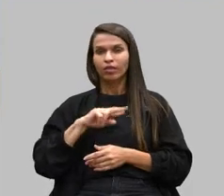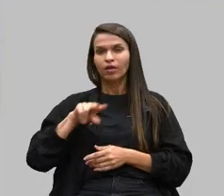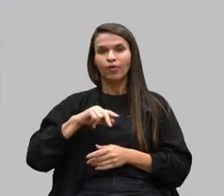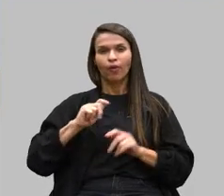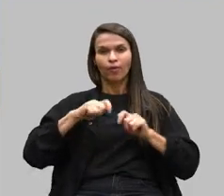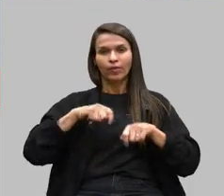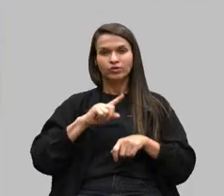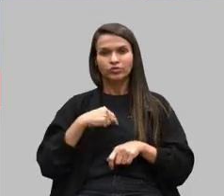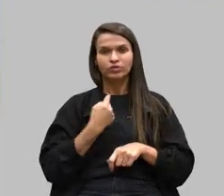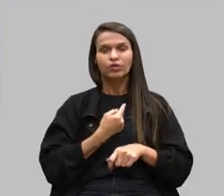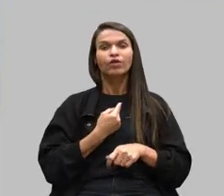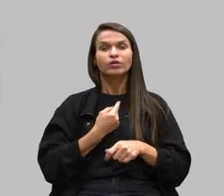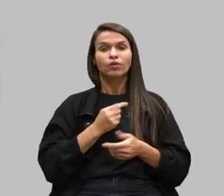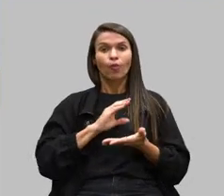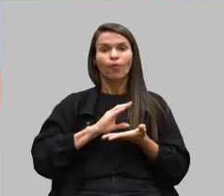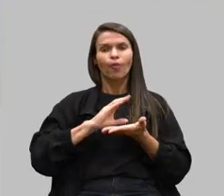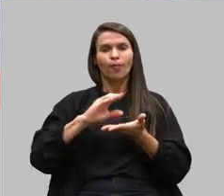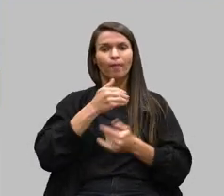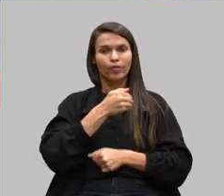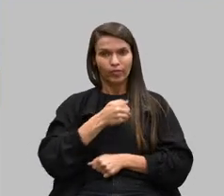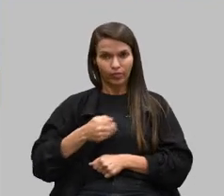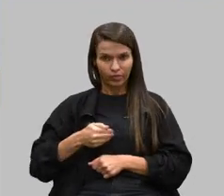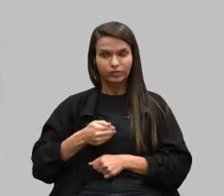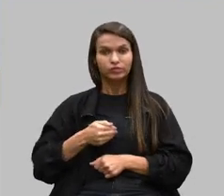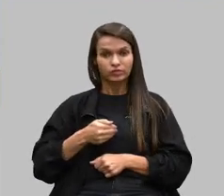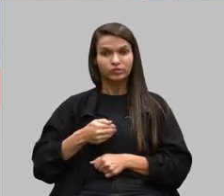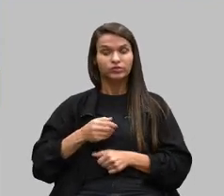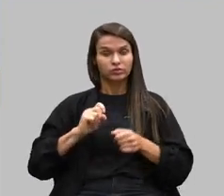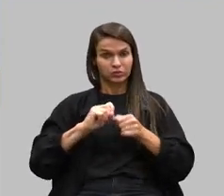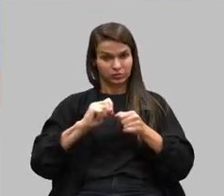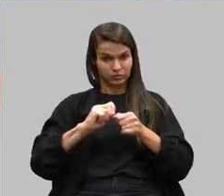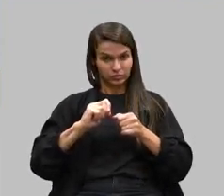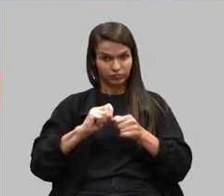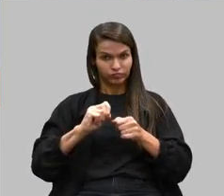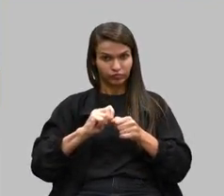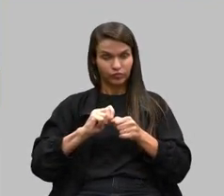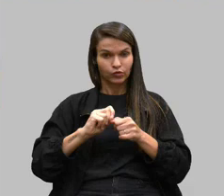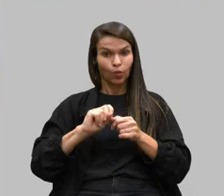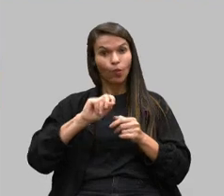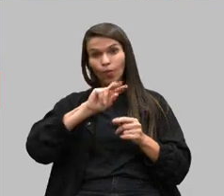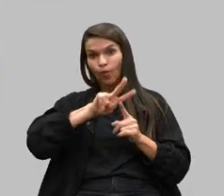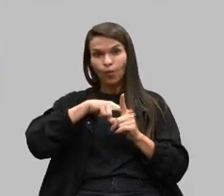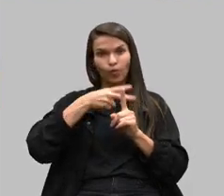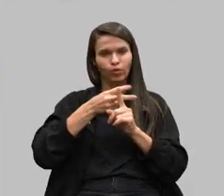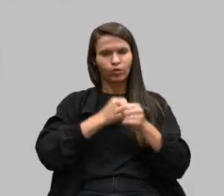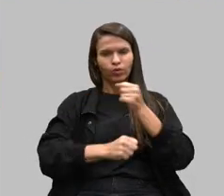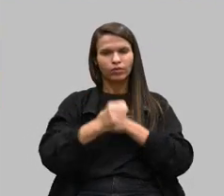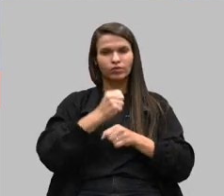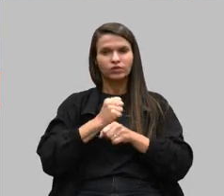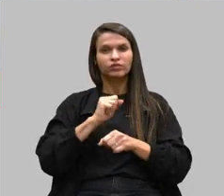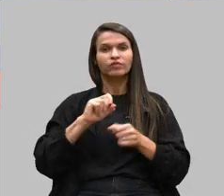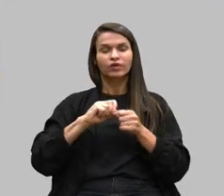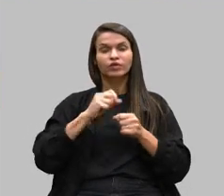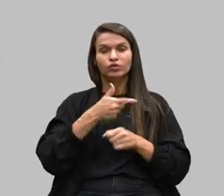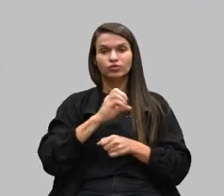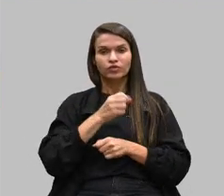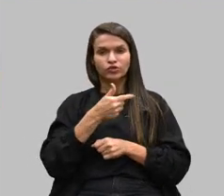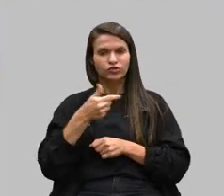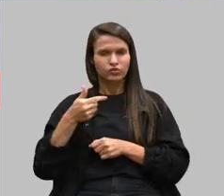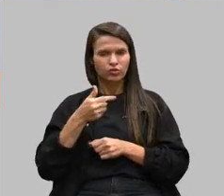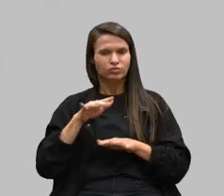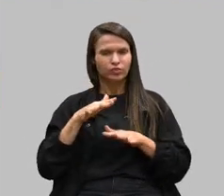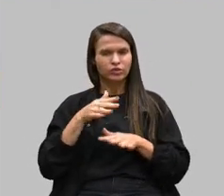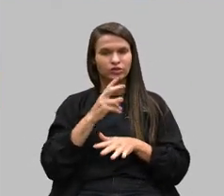também Vale ressaltar os investimentos públicos que T sido realizados o dobro do ano passado do que foi realizado em 2022 em torno de